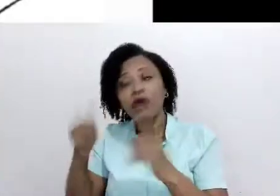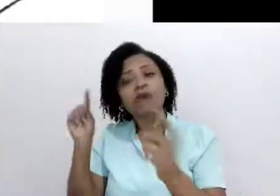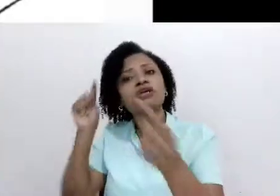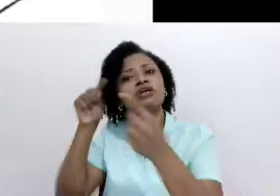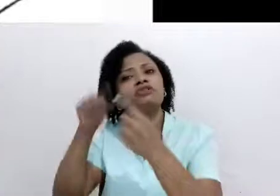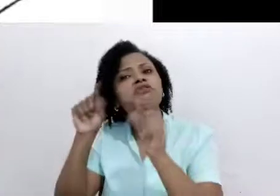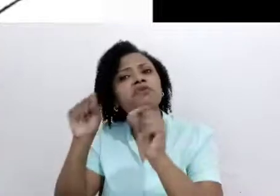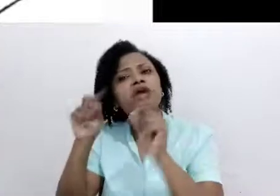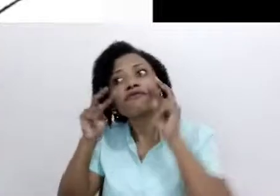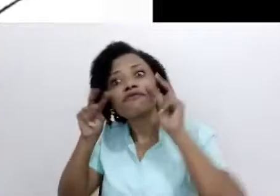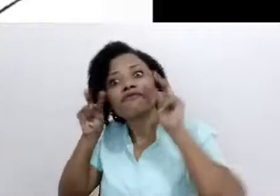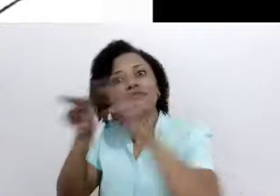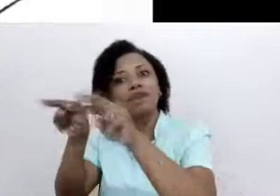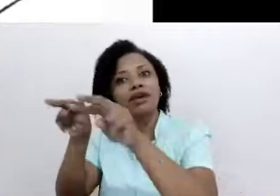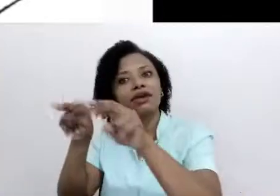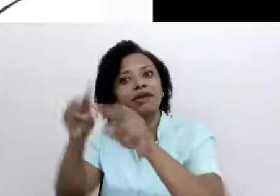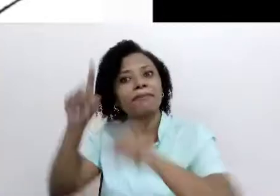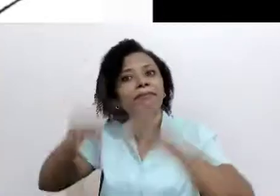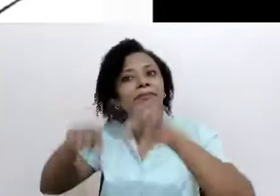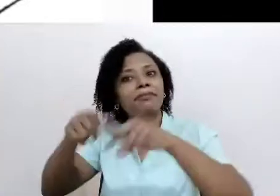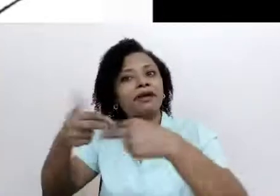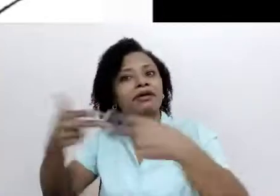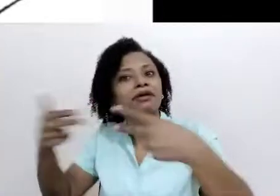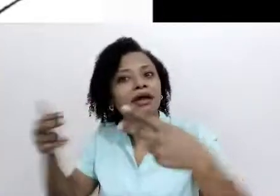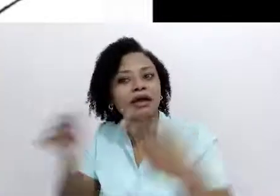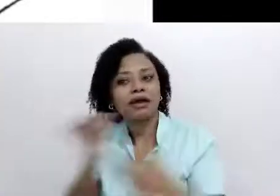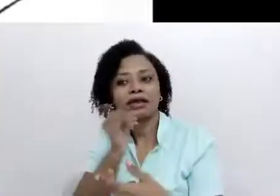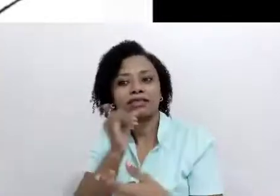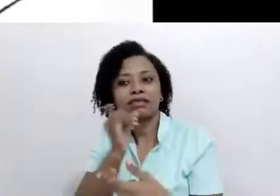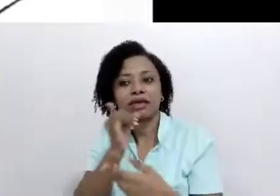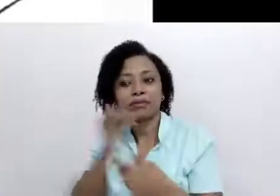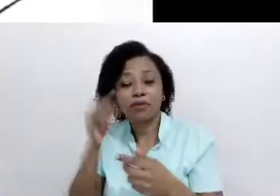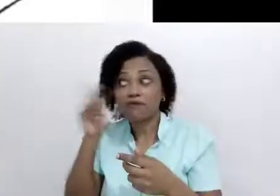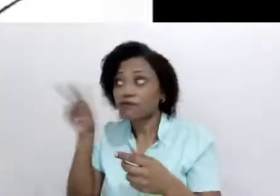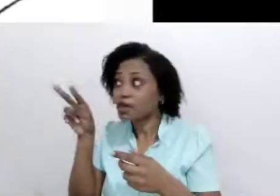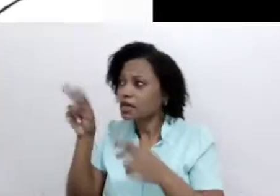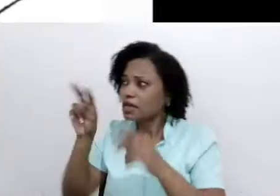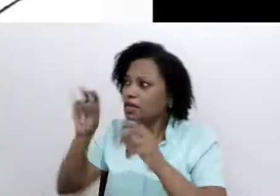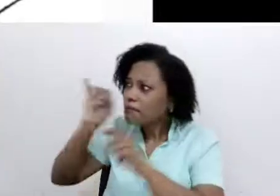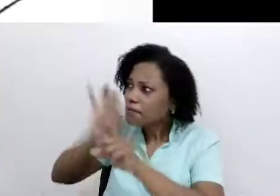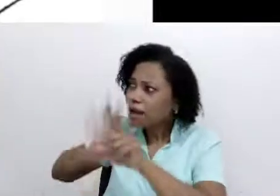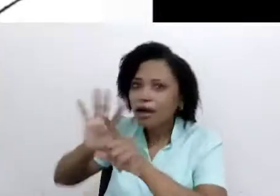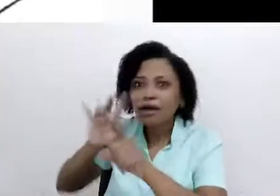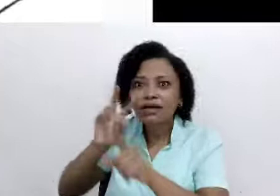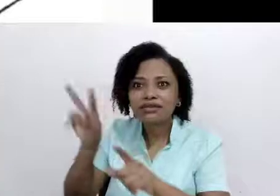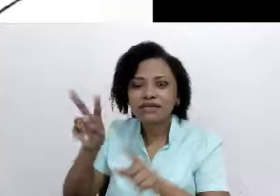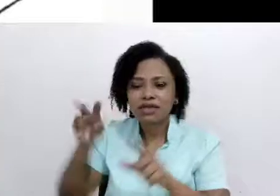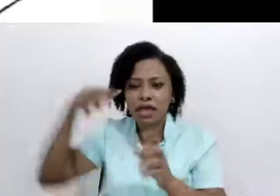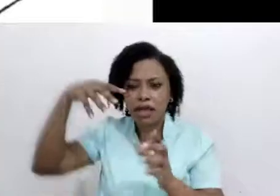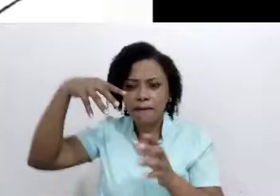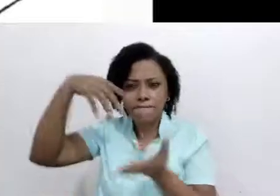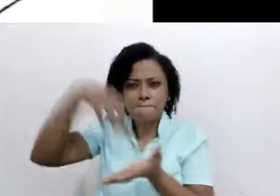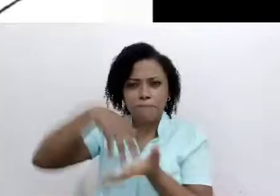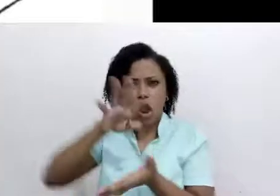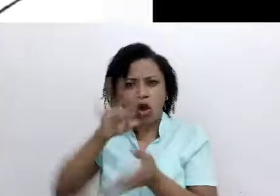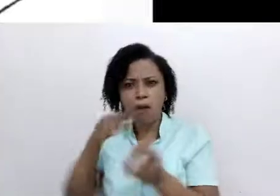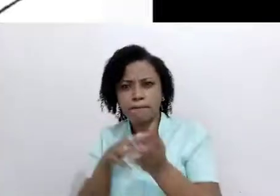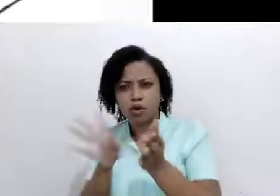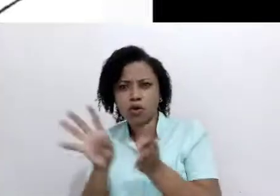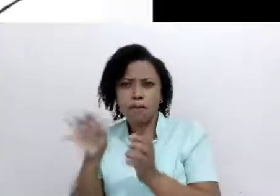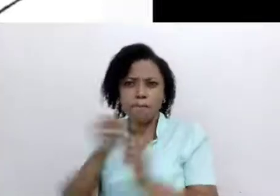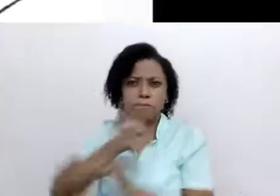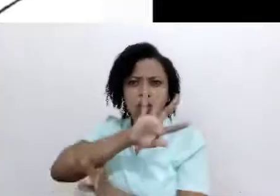objetivo é visualizar os objetos. Se a gente observar aqui na imagem, todos os